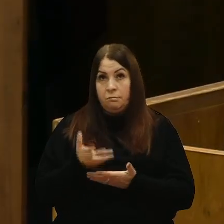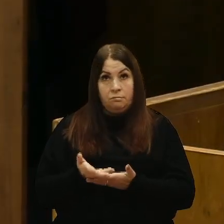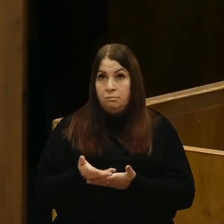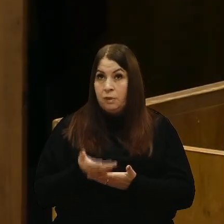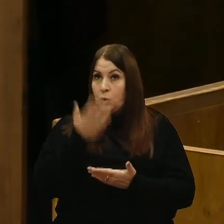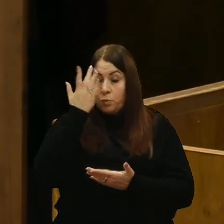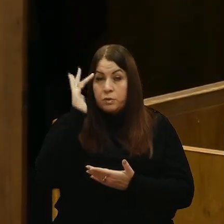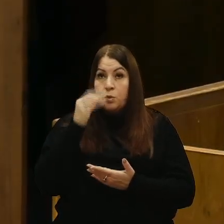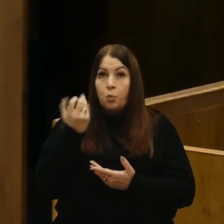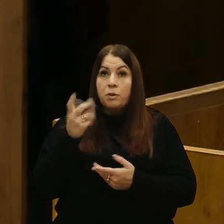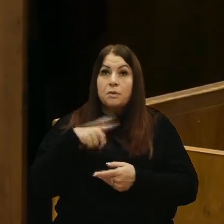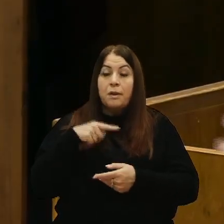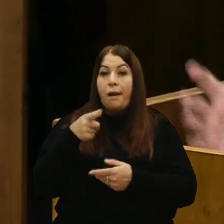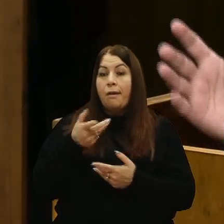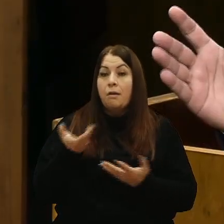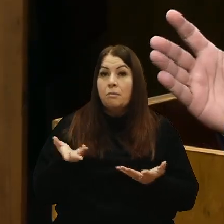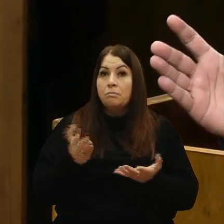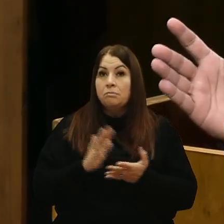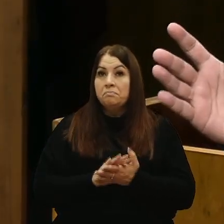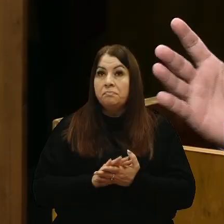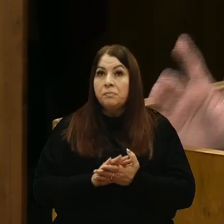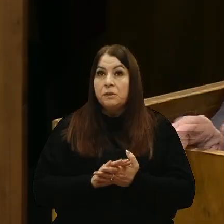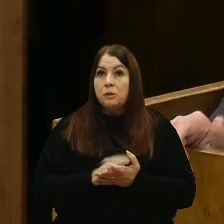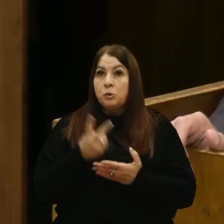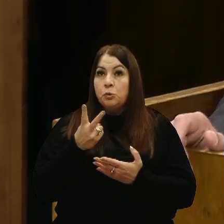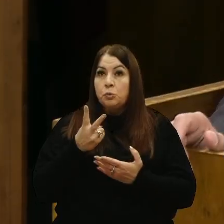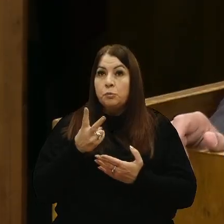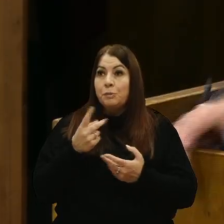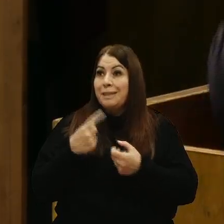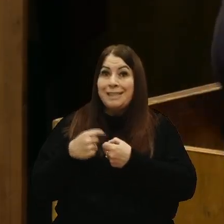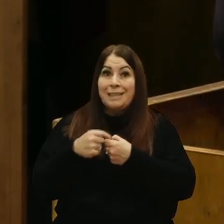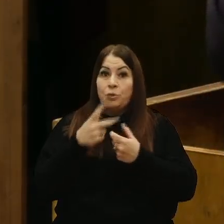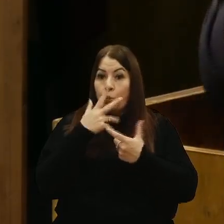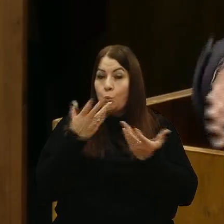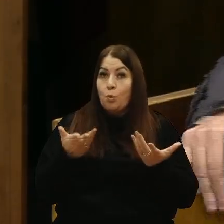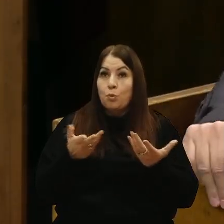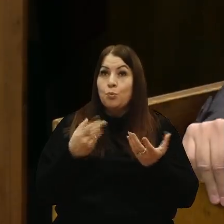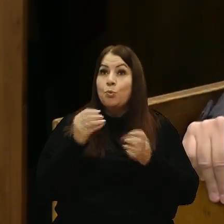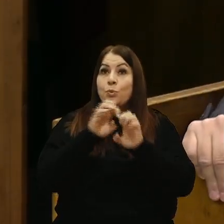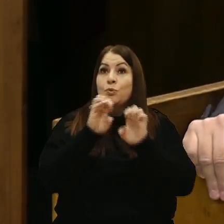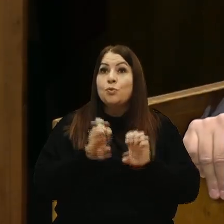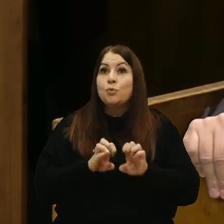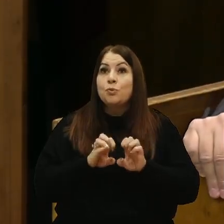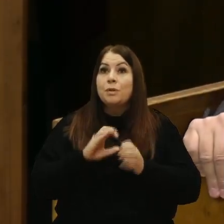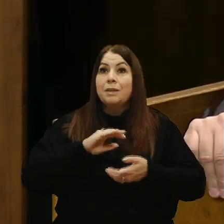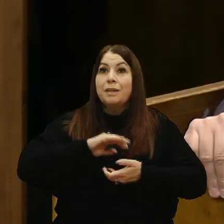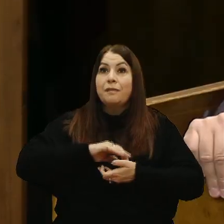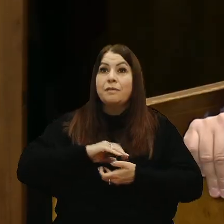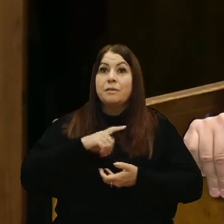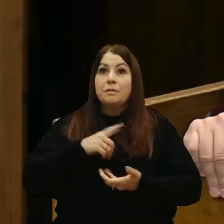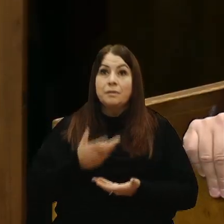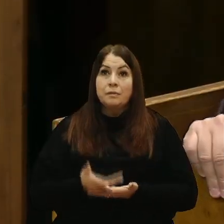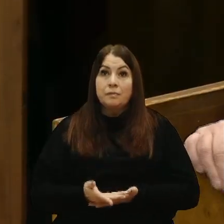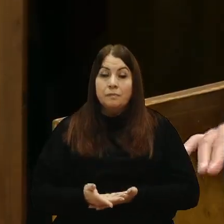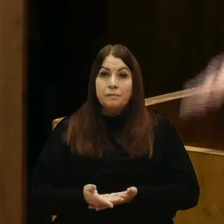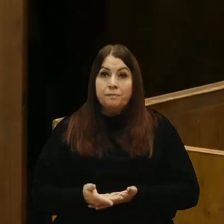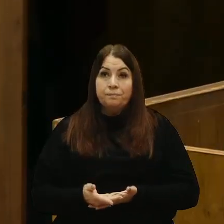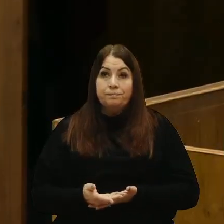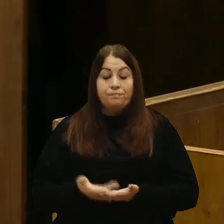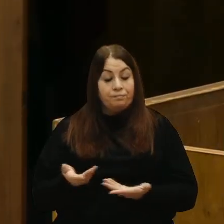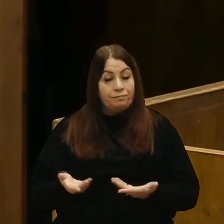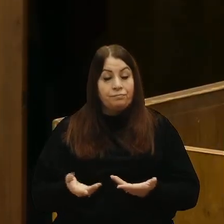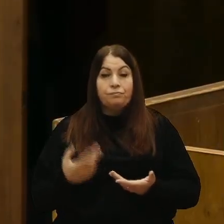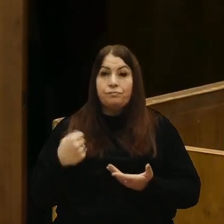sei quantos tem lá agora. Mas numa cidade desse tamanho, qual é a estrutura que a Defesa Civil tem? Sabe? Então